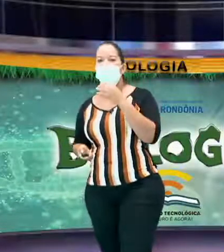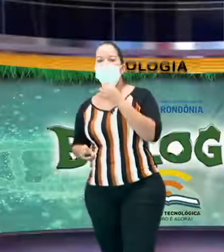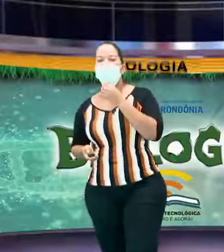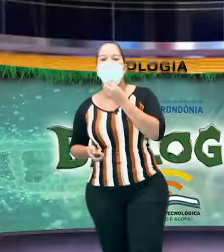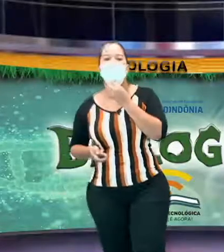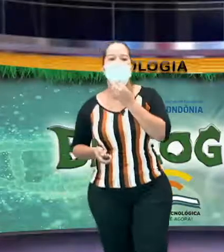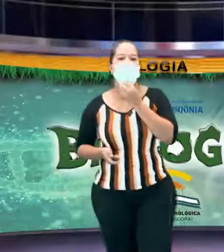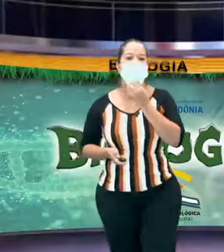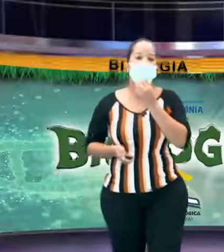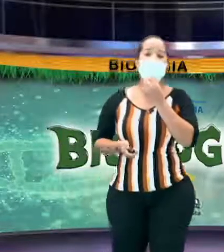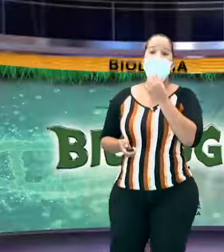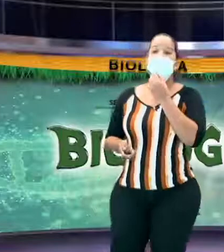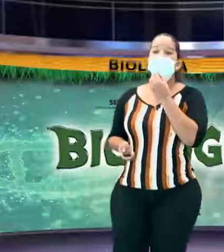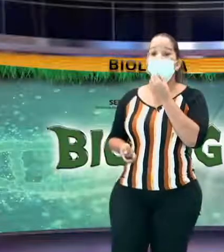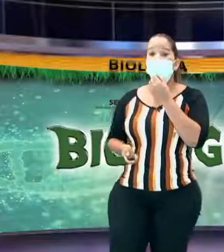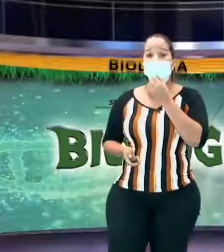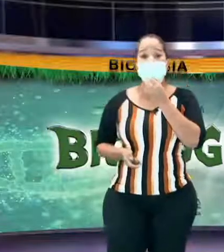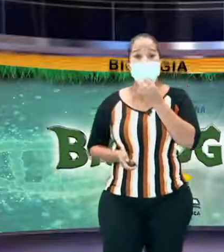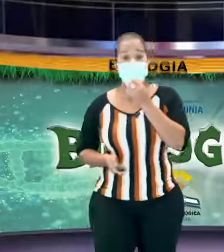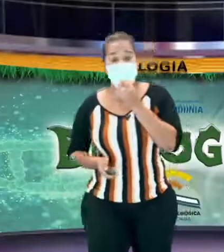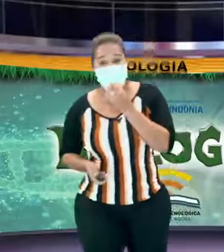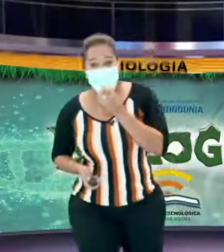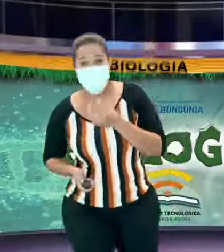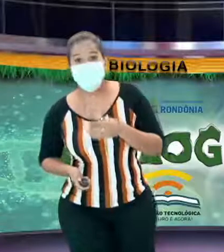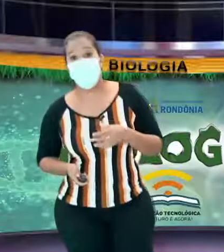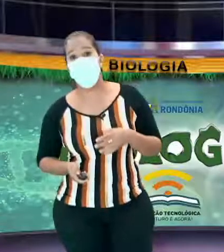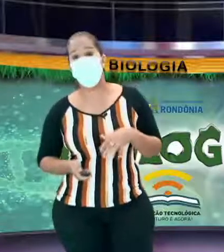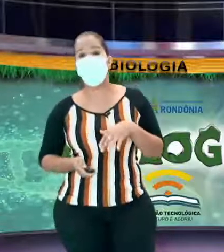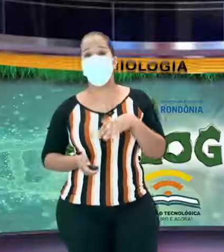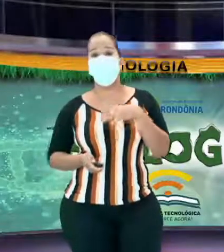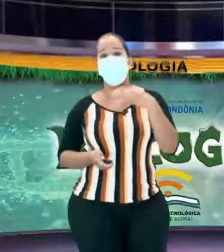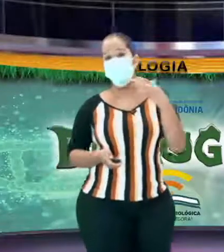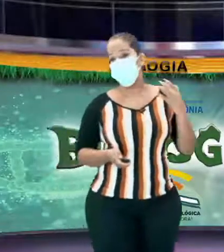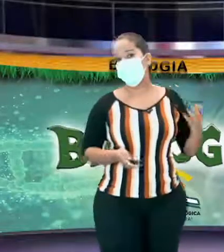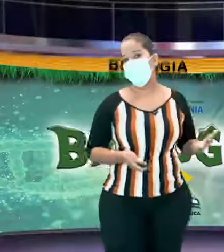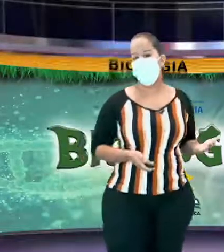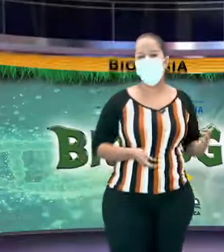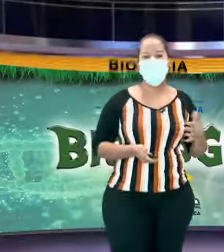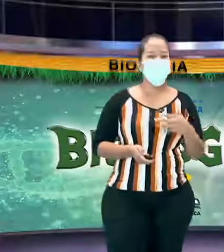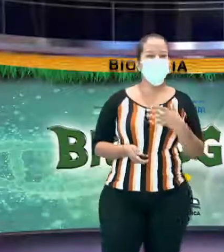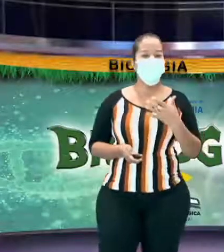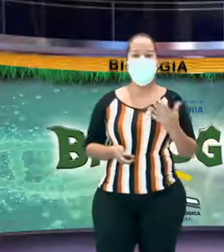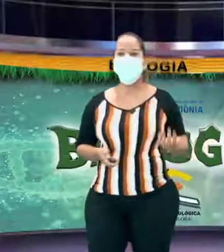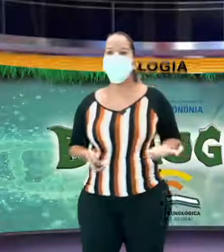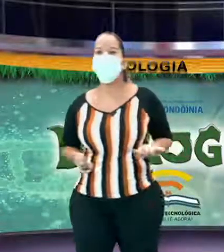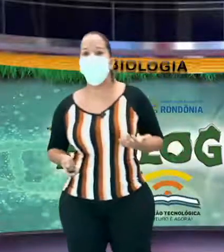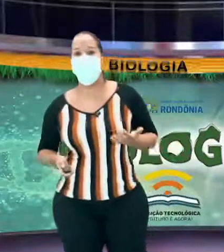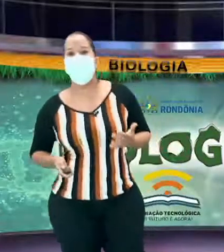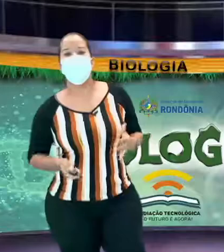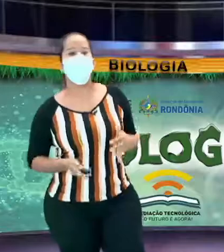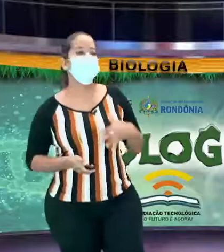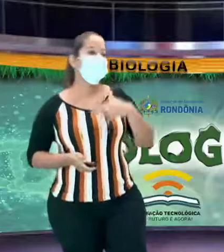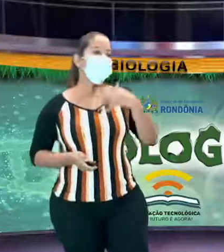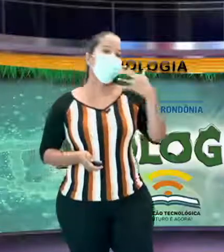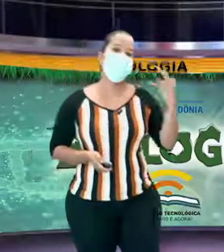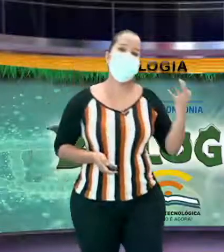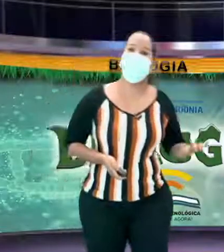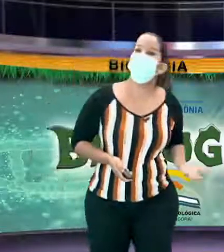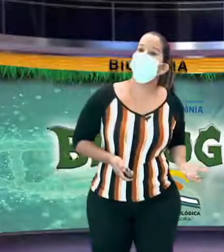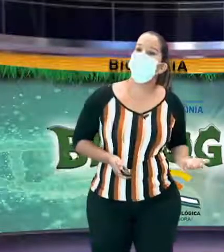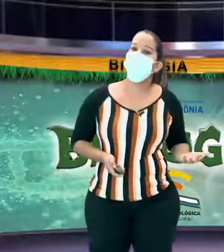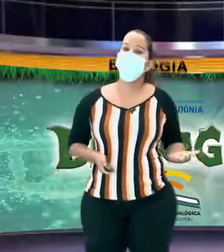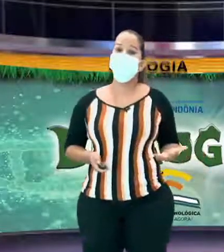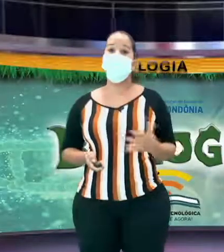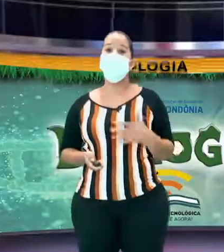vai aqui passear um pouquinho sobre algumas descobertas, alguns cientistas, alguns curiosos que dentro da